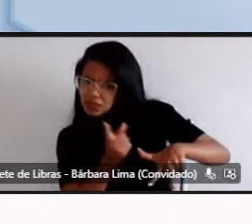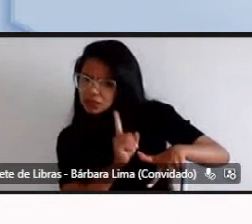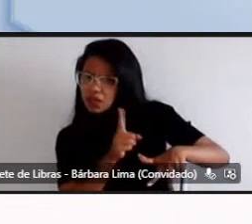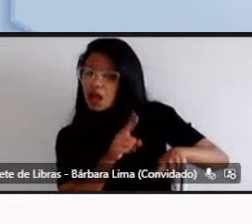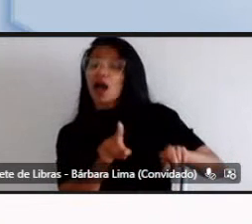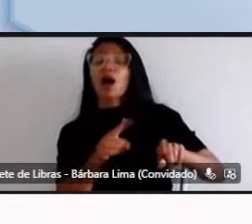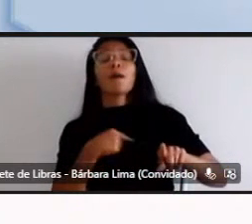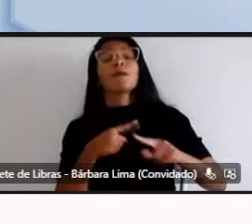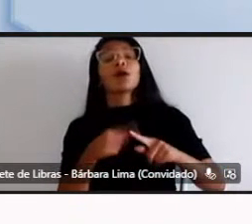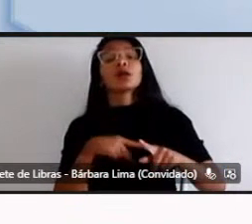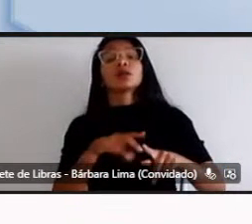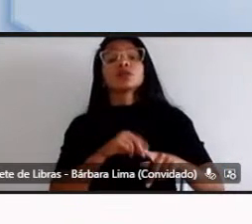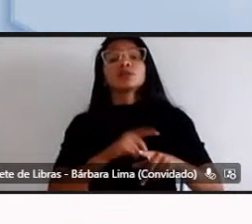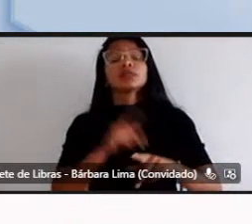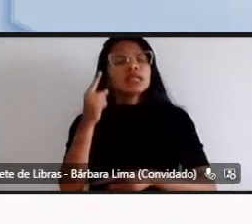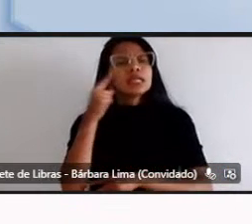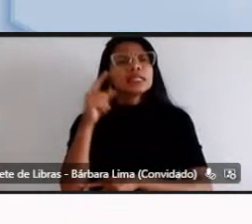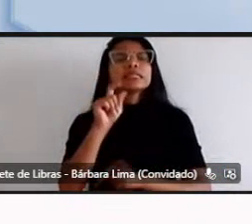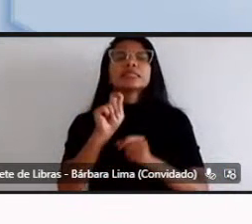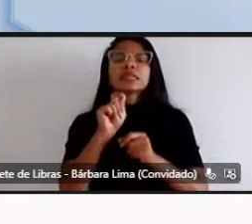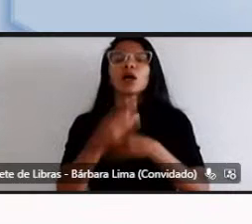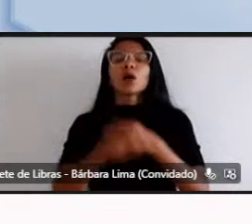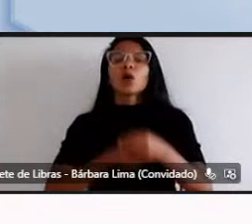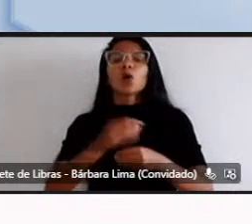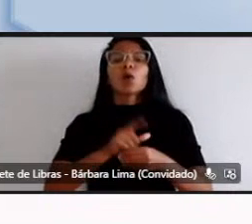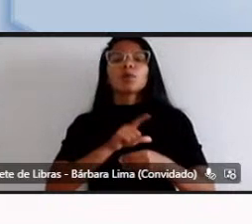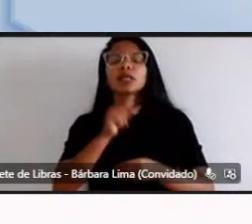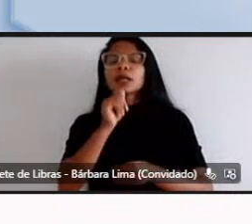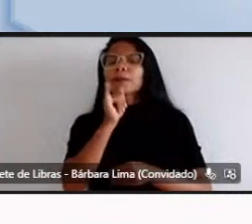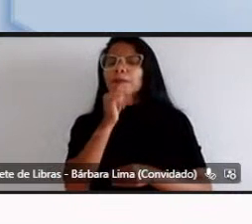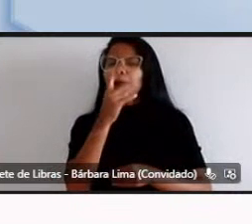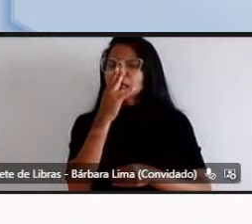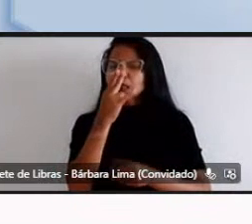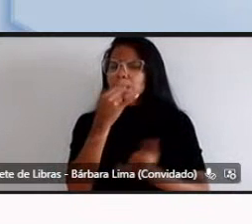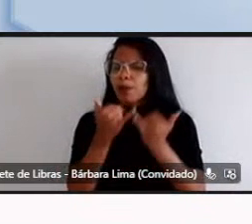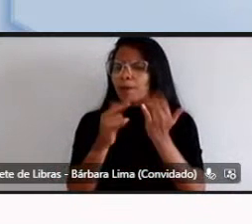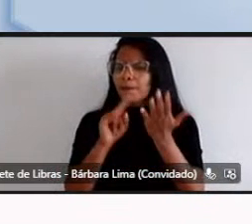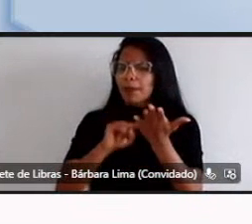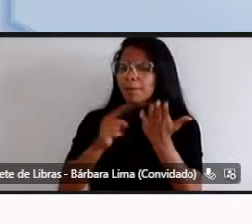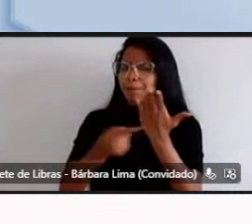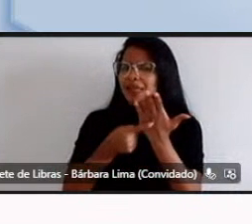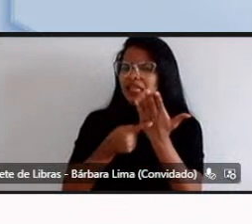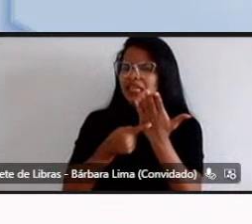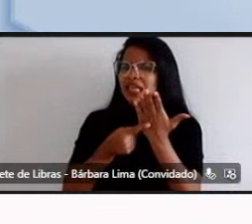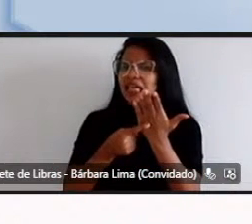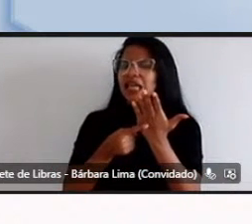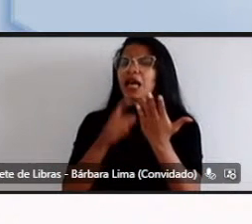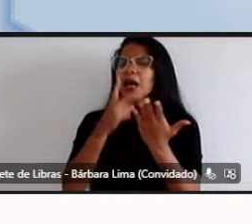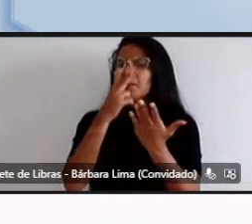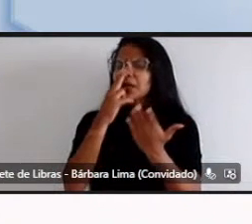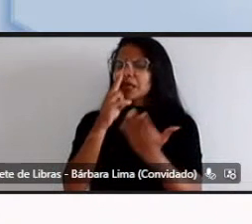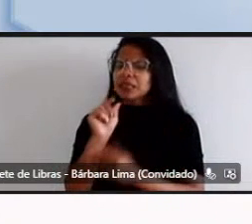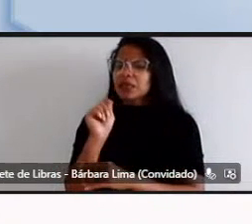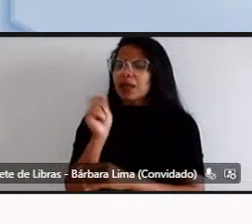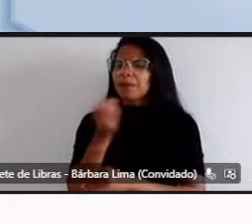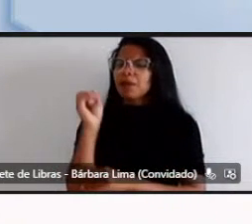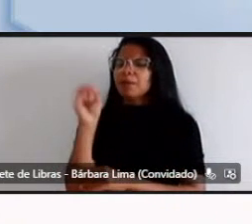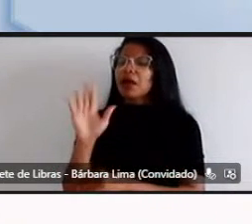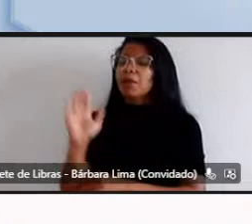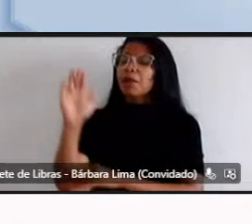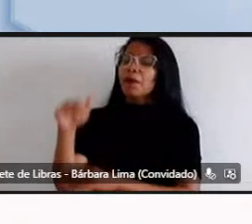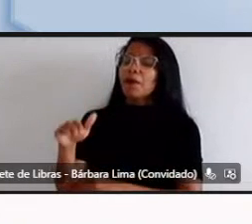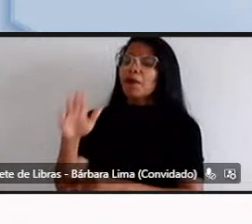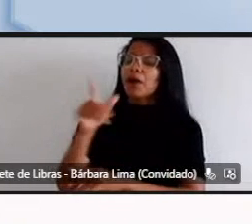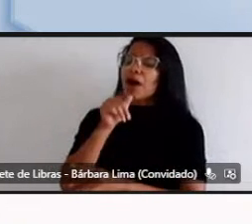justiça restaurativa que assim como uma pedra jogada na água cria aquelas ondulações, o crime